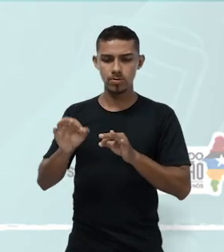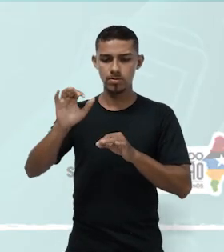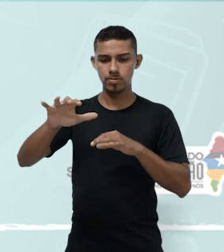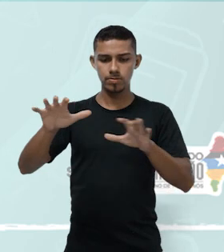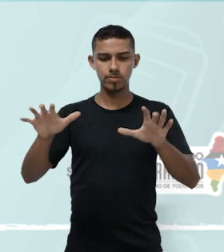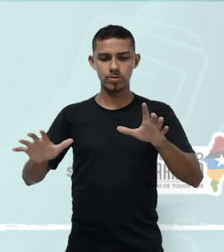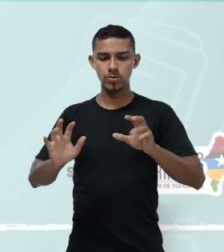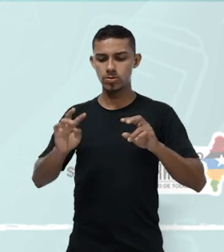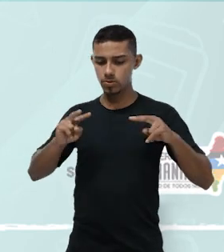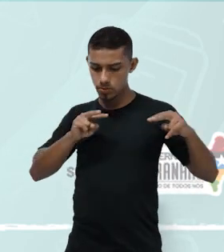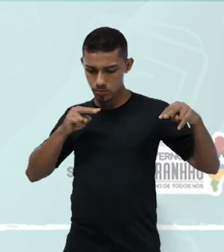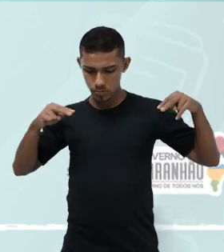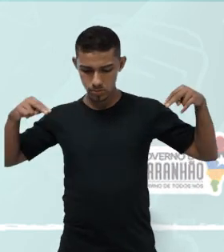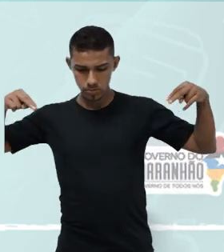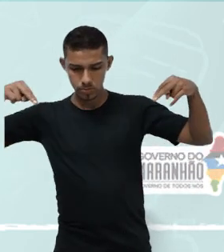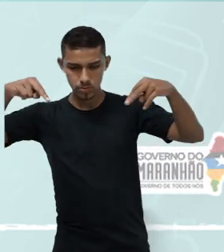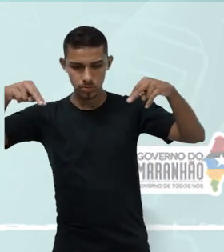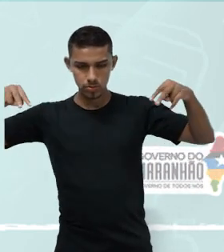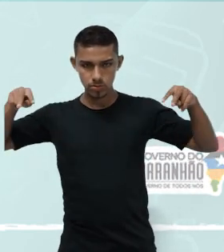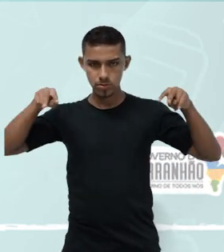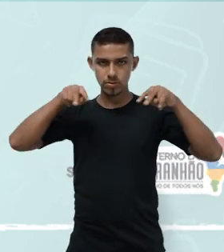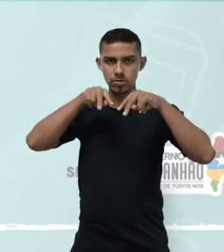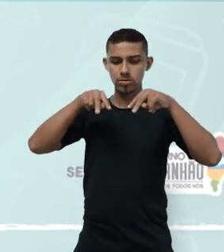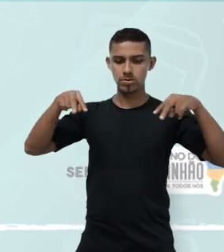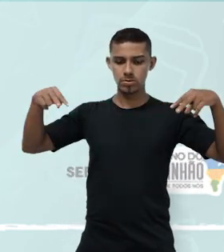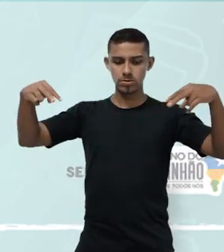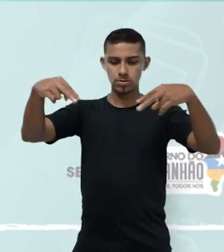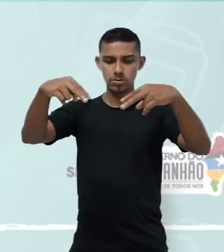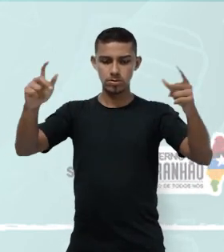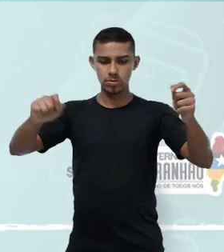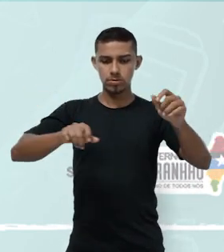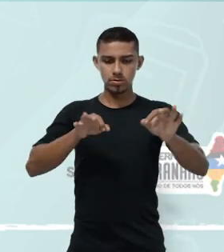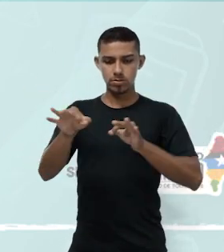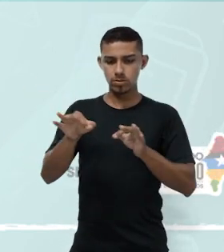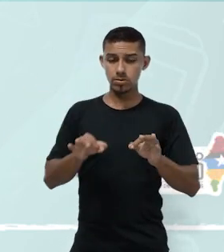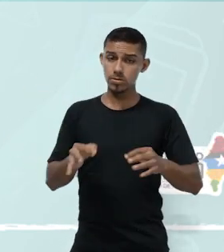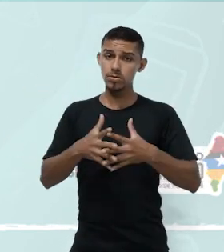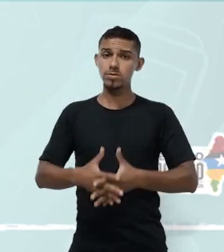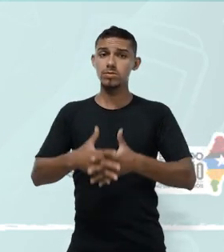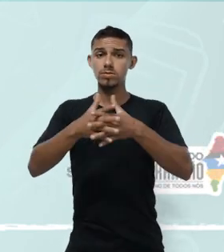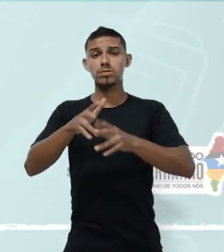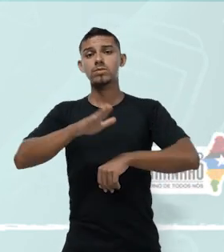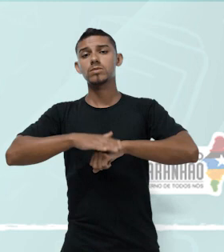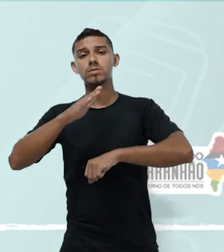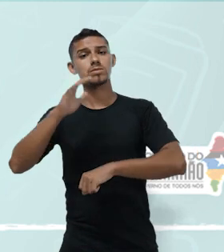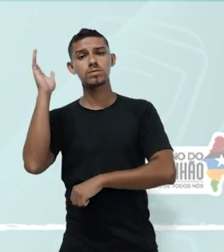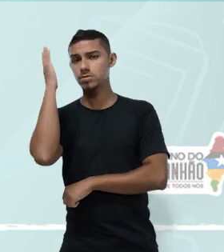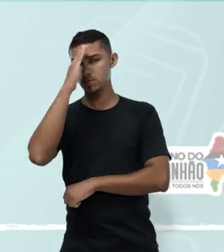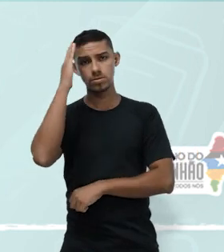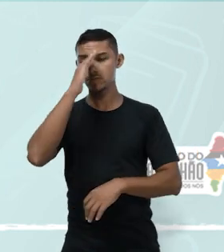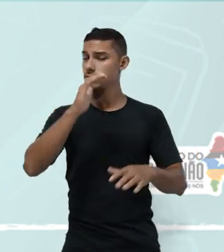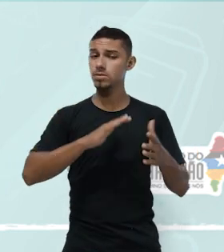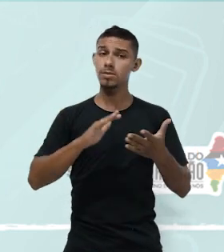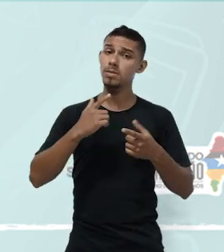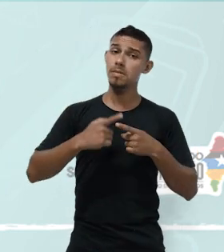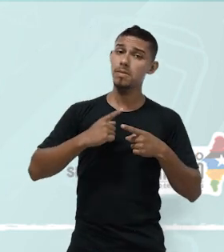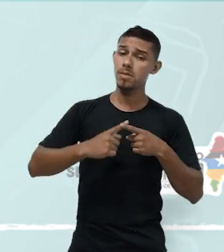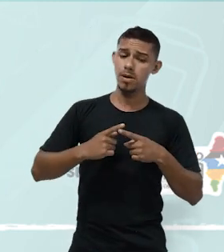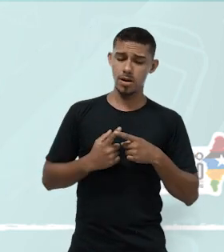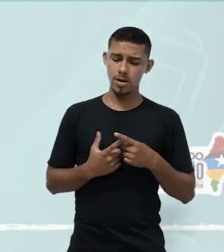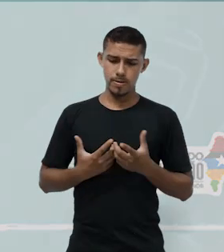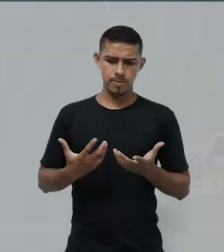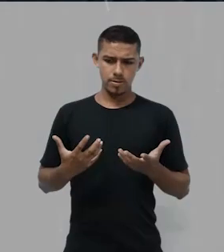todos os ângulos possíveis são colocados. Eu digo que a fase analítica é a fase talvez mais complexa de entender, porque você tem uma